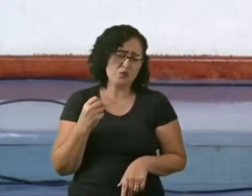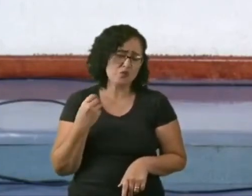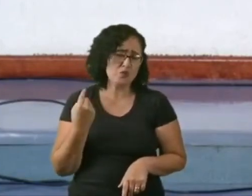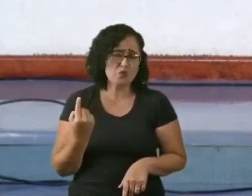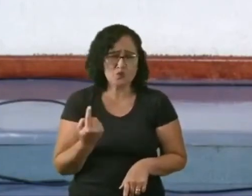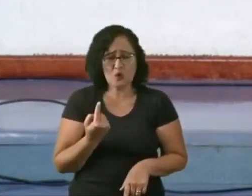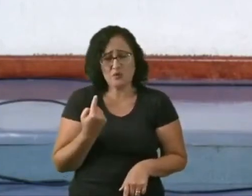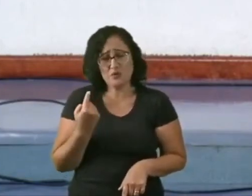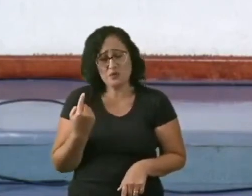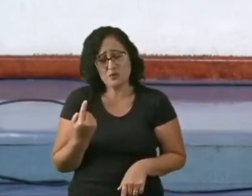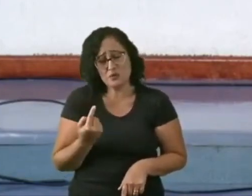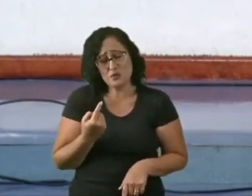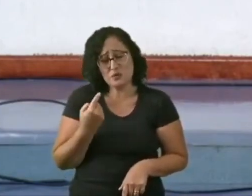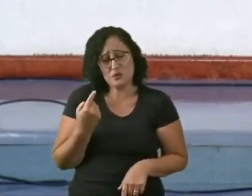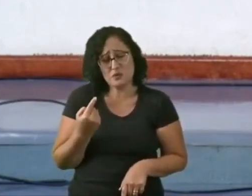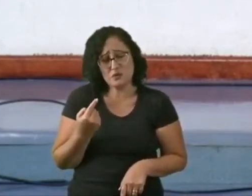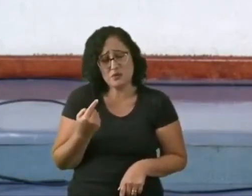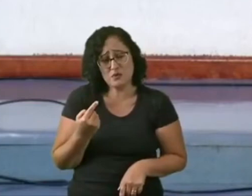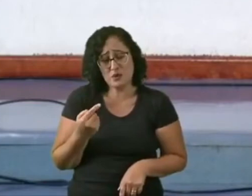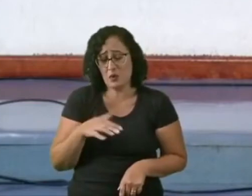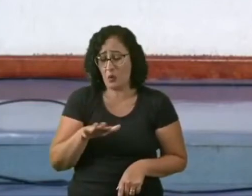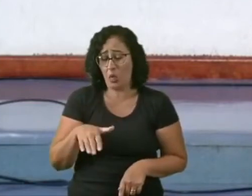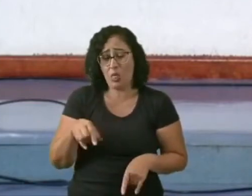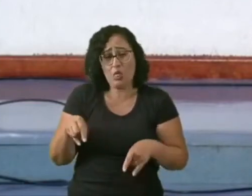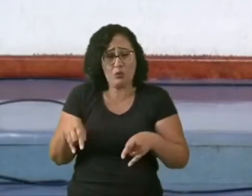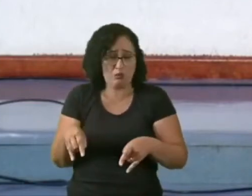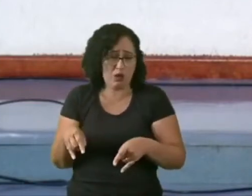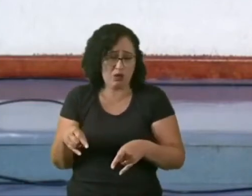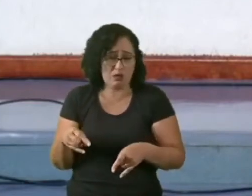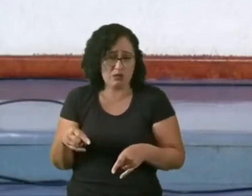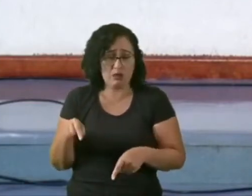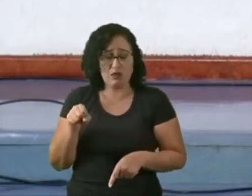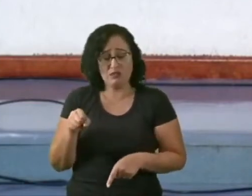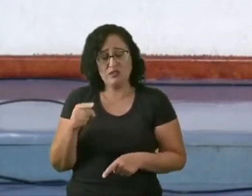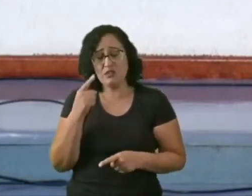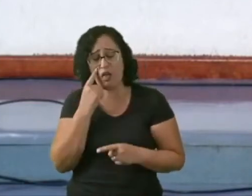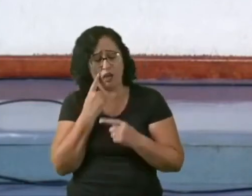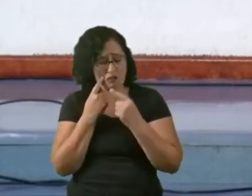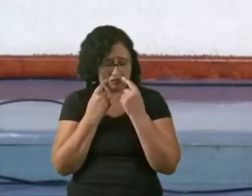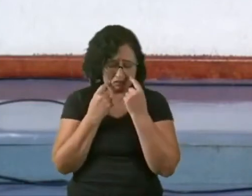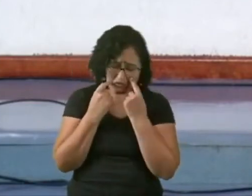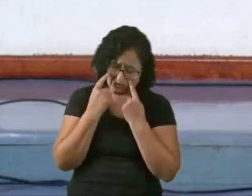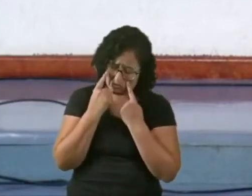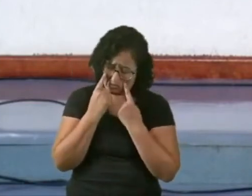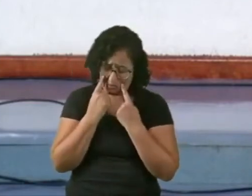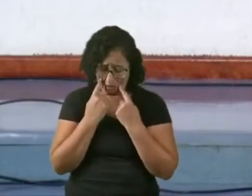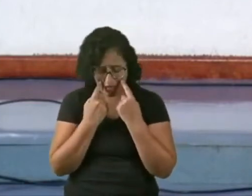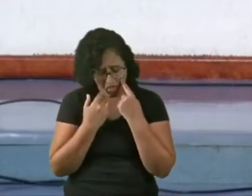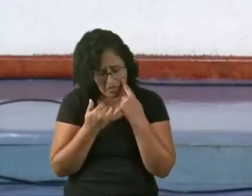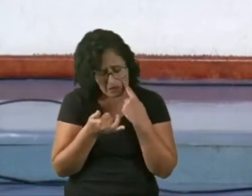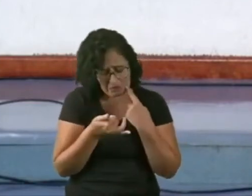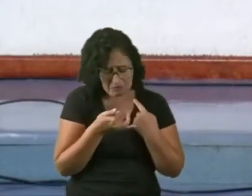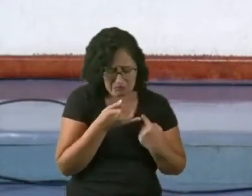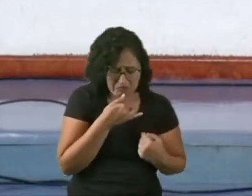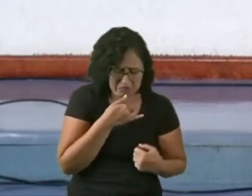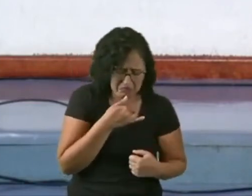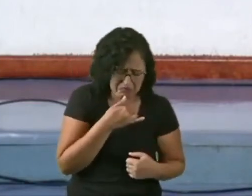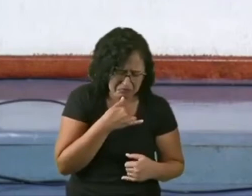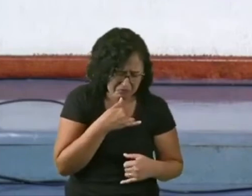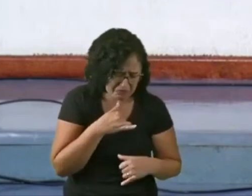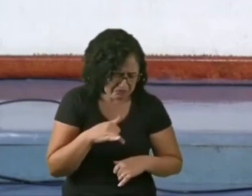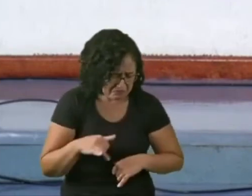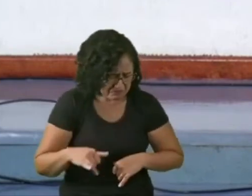ajudar quando as lágrimas rolarem, quando a tristeza bater. Vai ter momentos que não vai ter